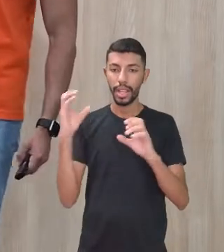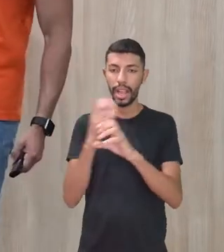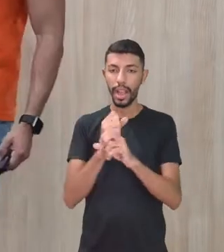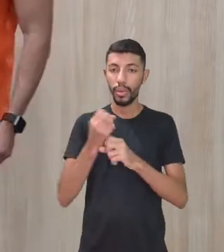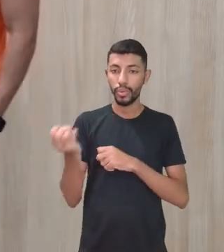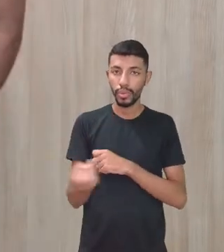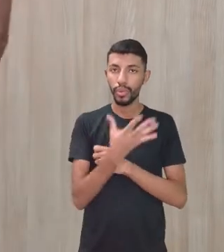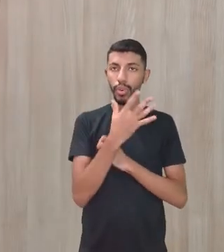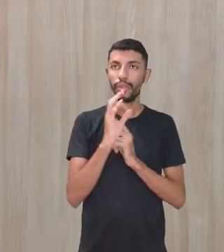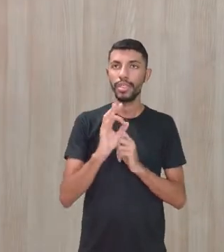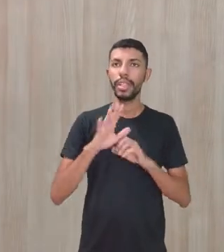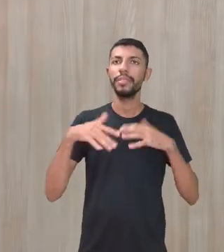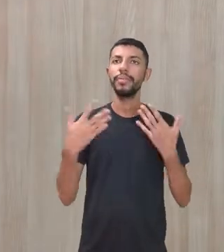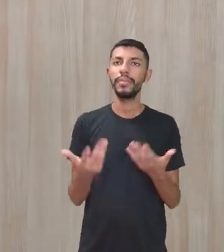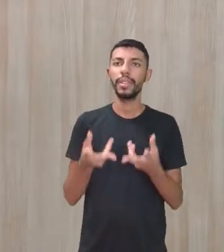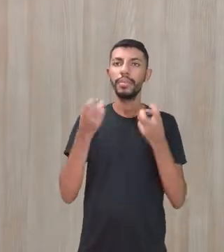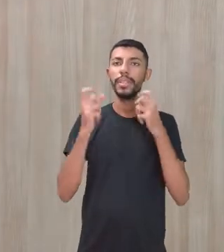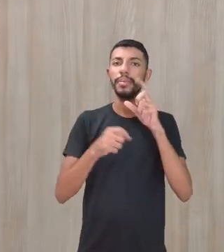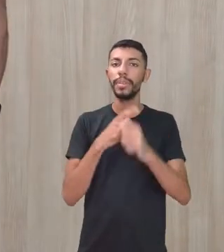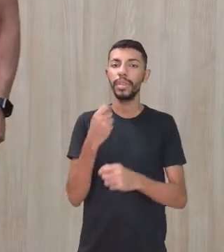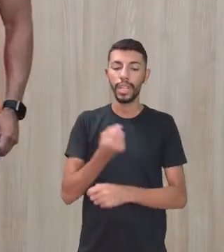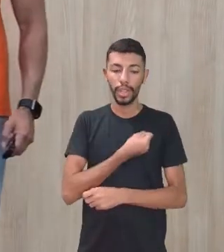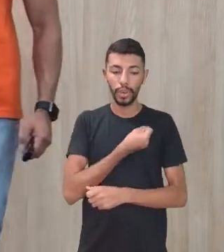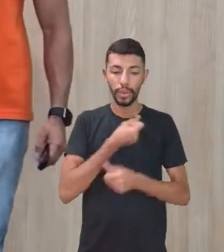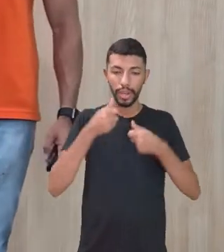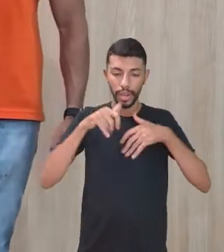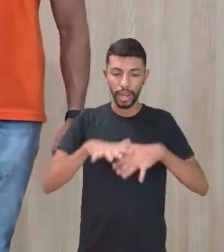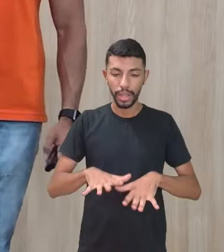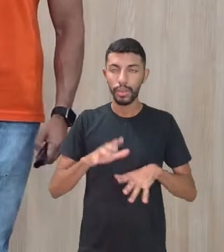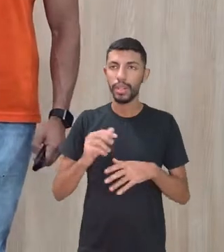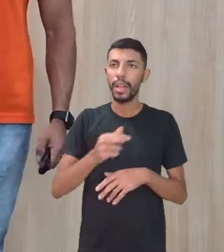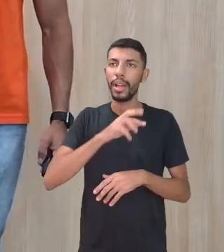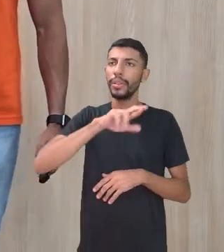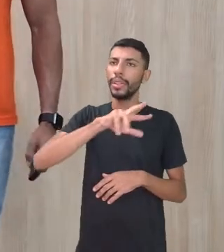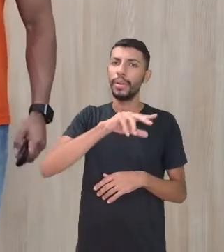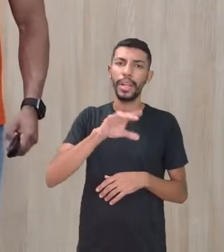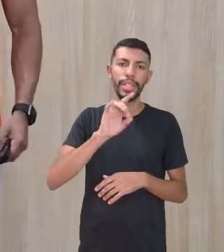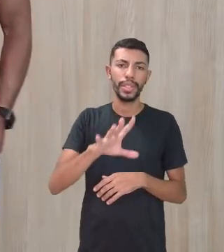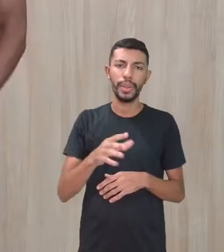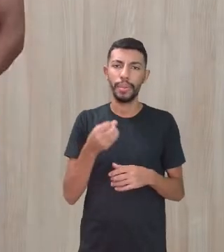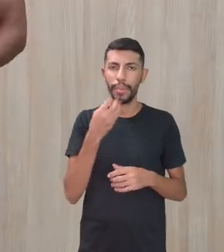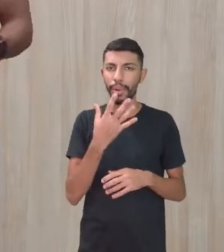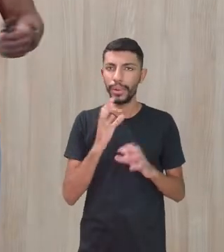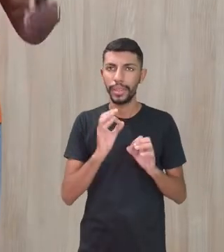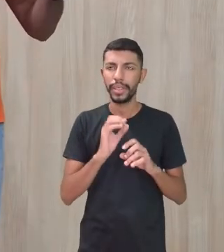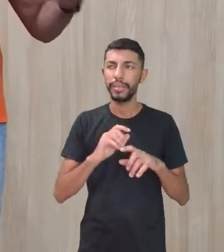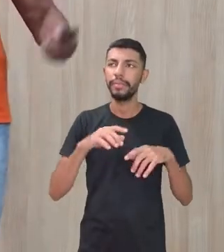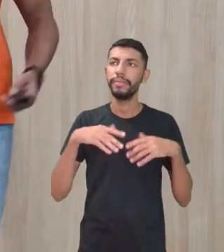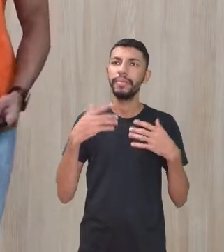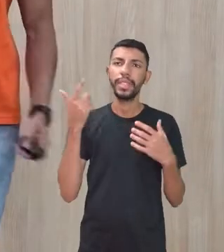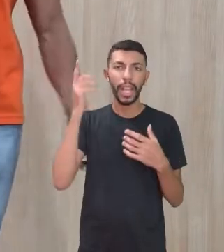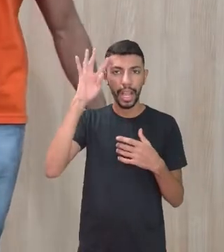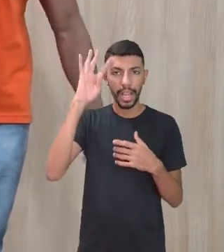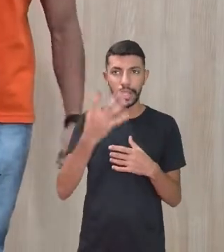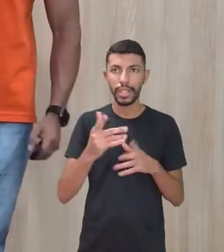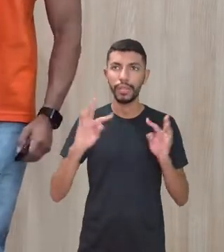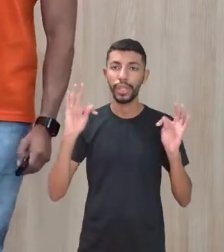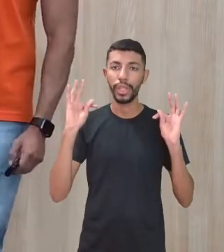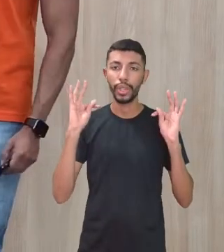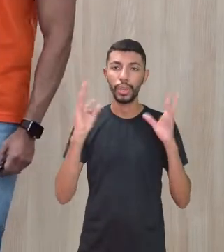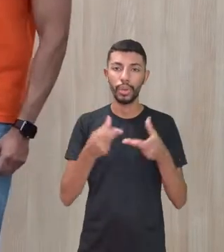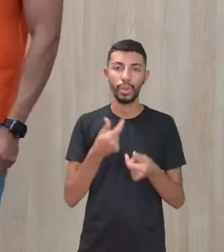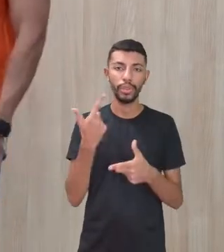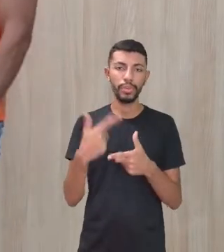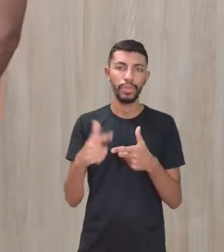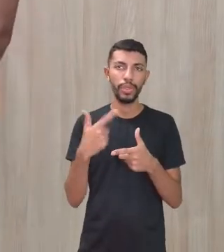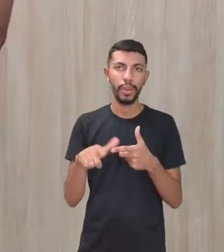eles viram que esses números aí naturais não seriam suficientes, né, para resolver todo o problema